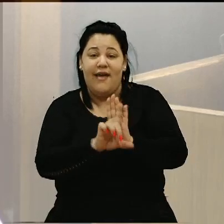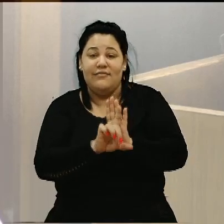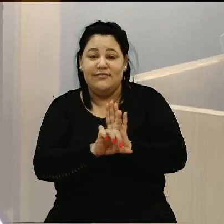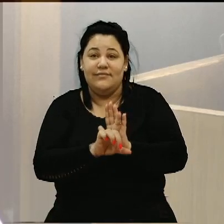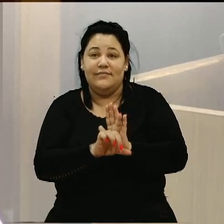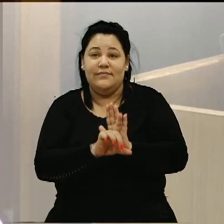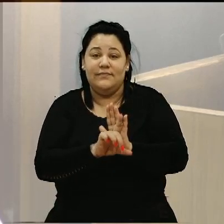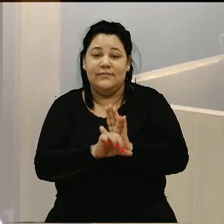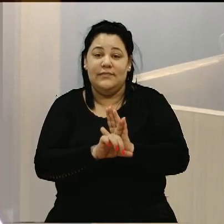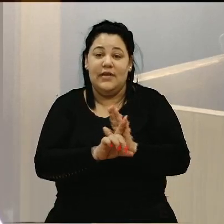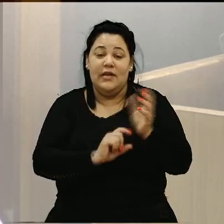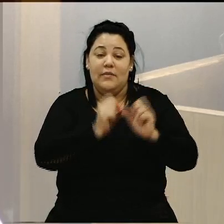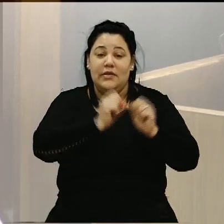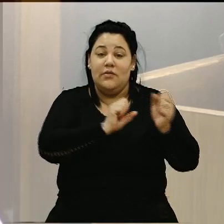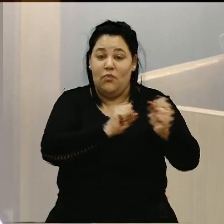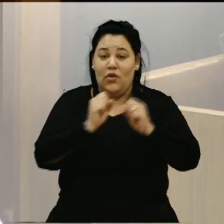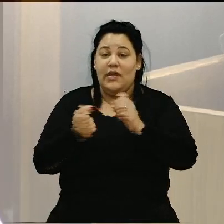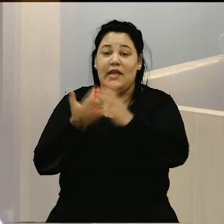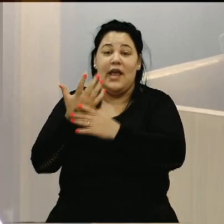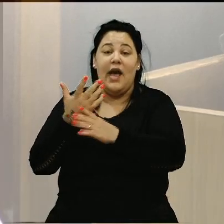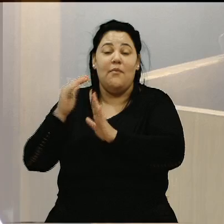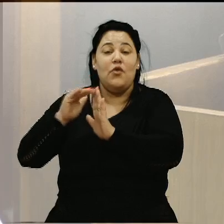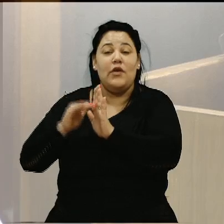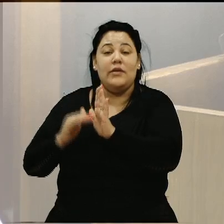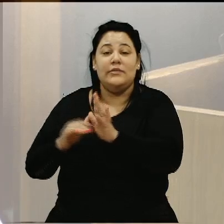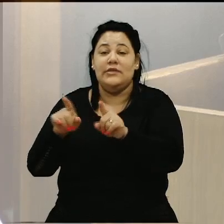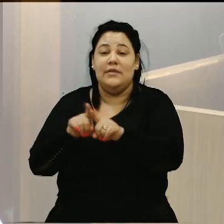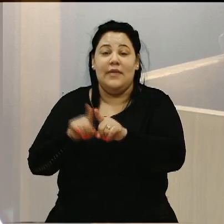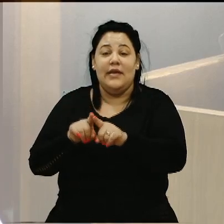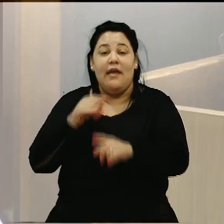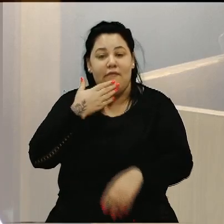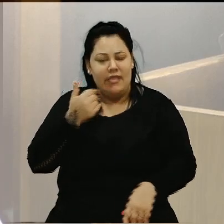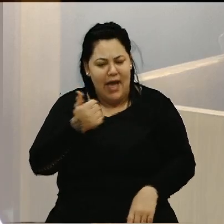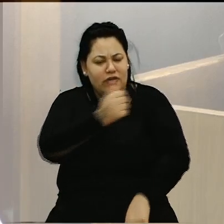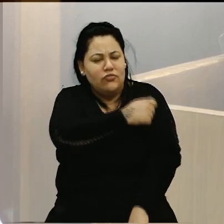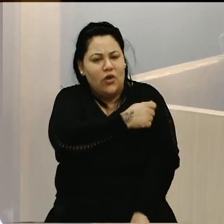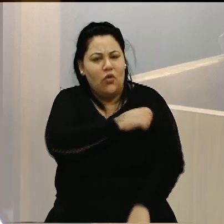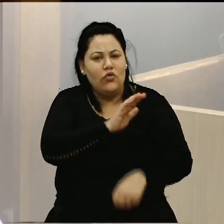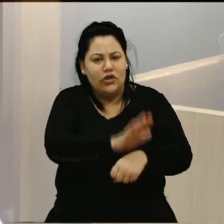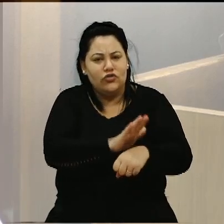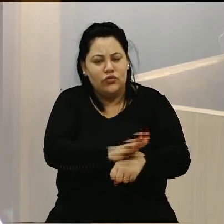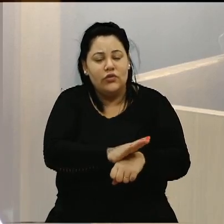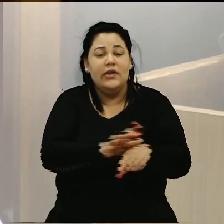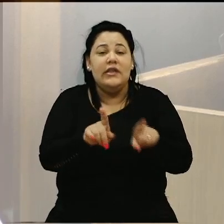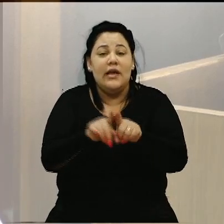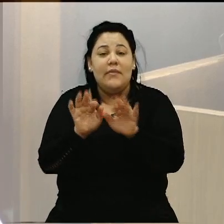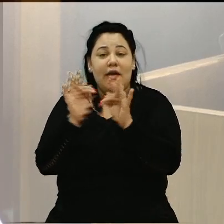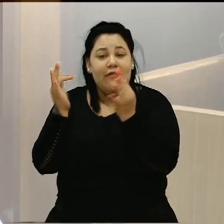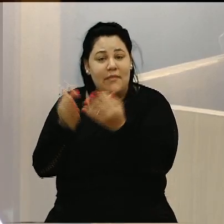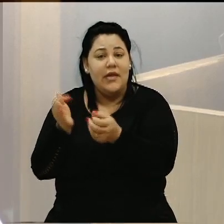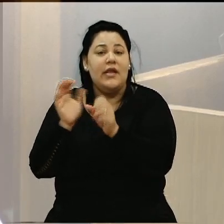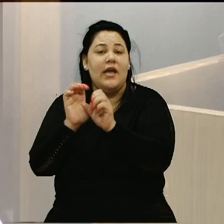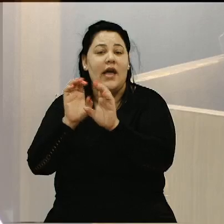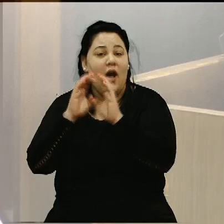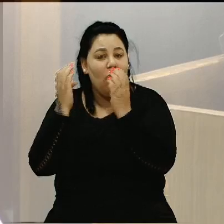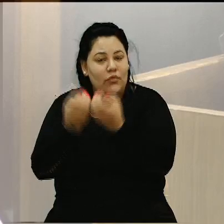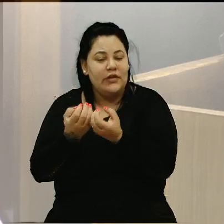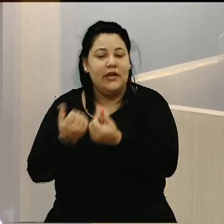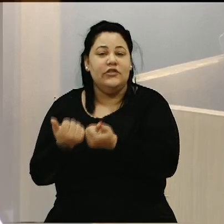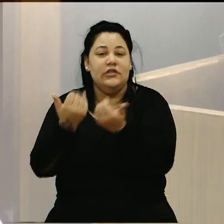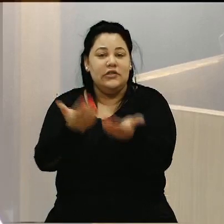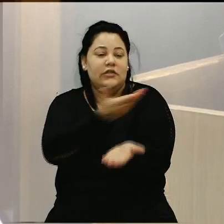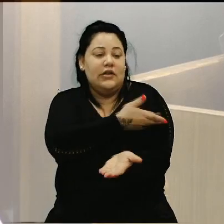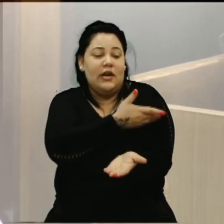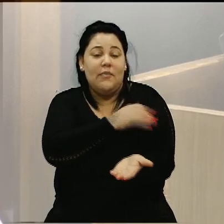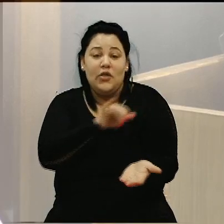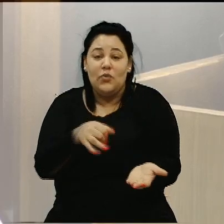podem desenvolver programas que não só beneficiam os alunos, mas também suas famílias e a comunidade, oferecendo treinamentos e